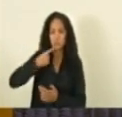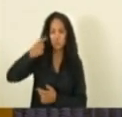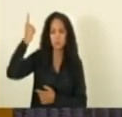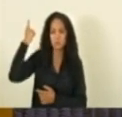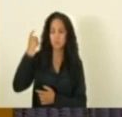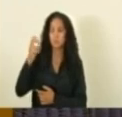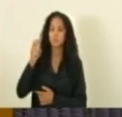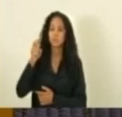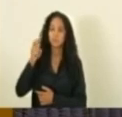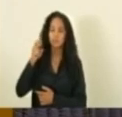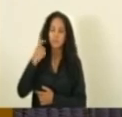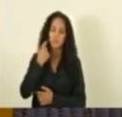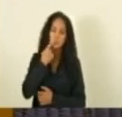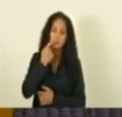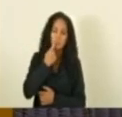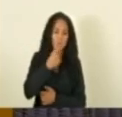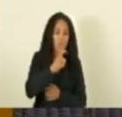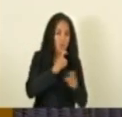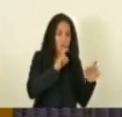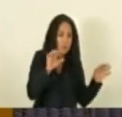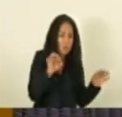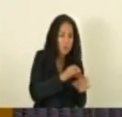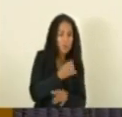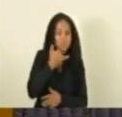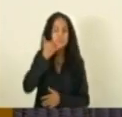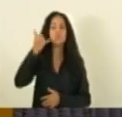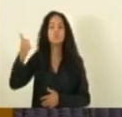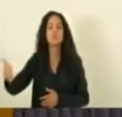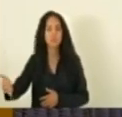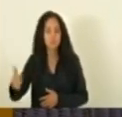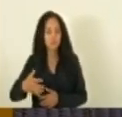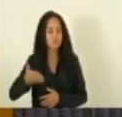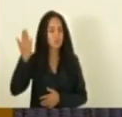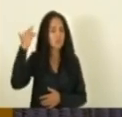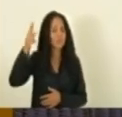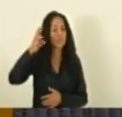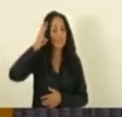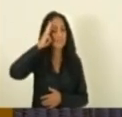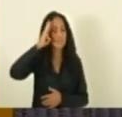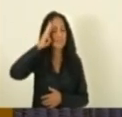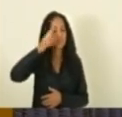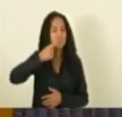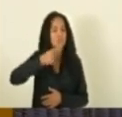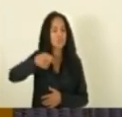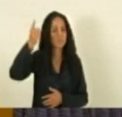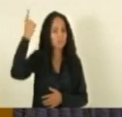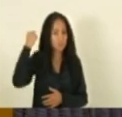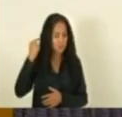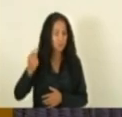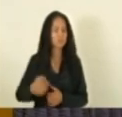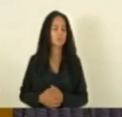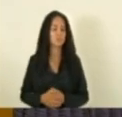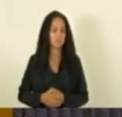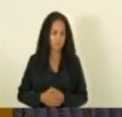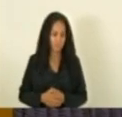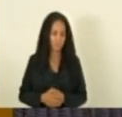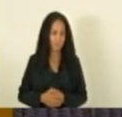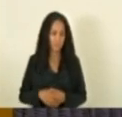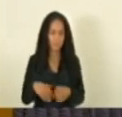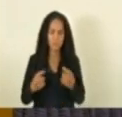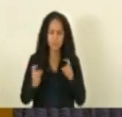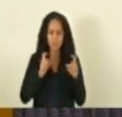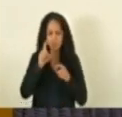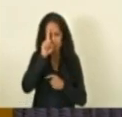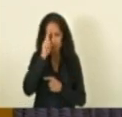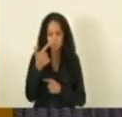numa reunião, assim que terminar a reunião, eu te ligo. Isso foi na terça-feira da semana passada. Essa reunião